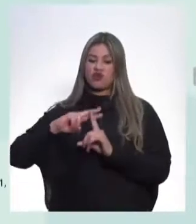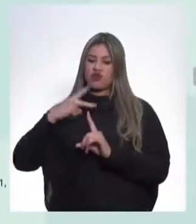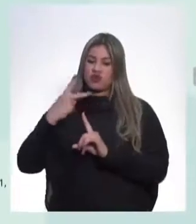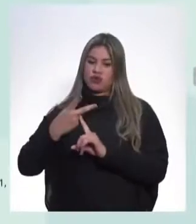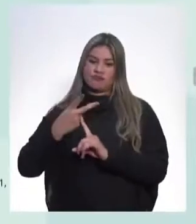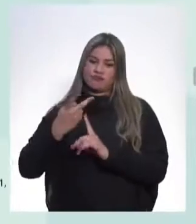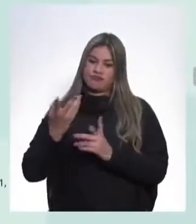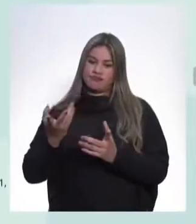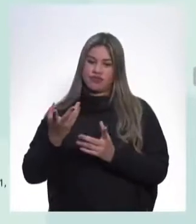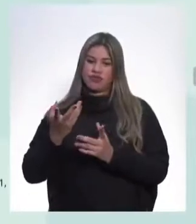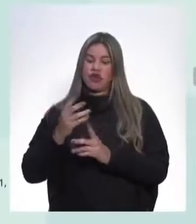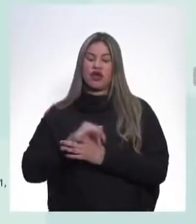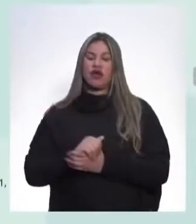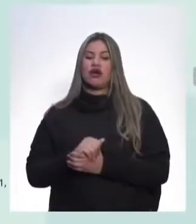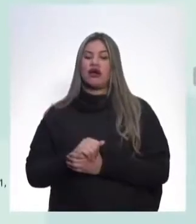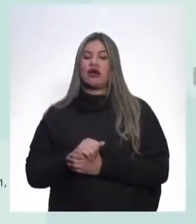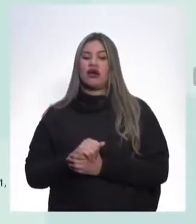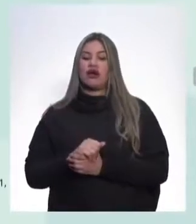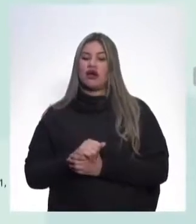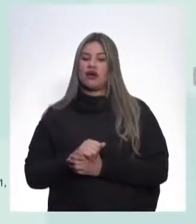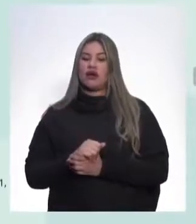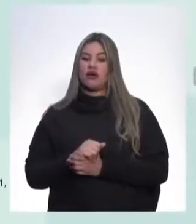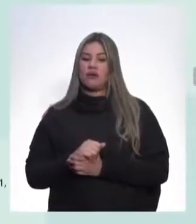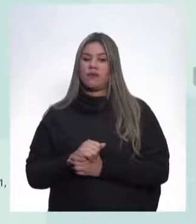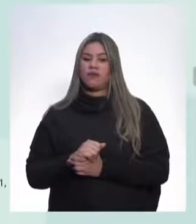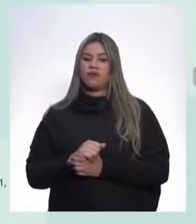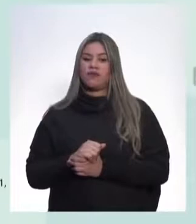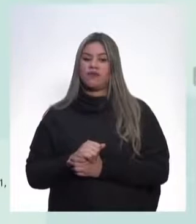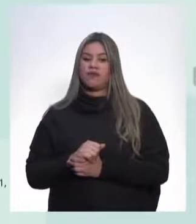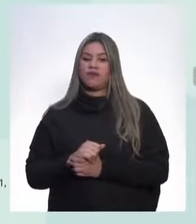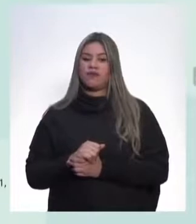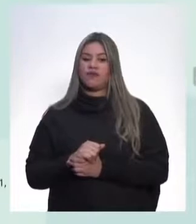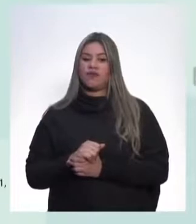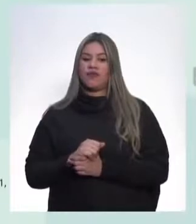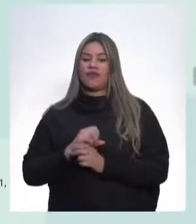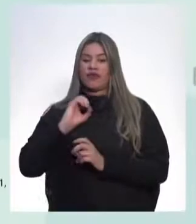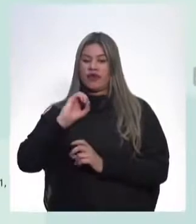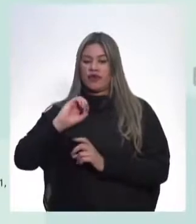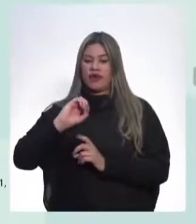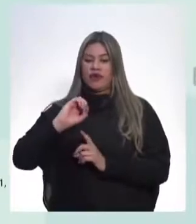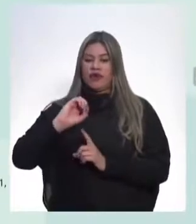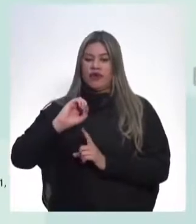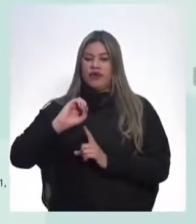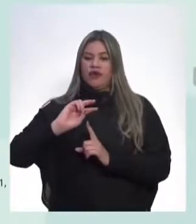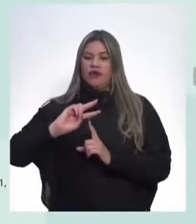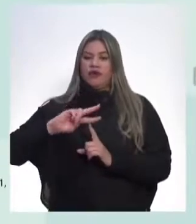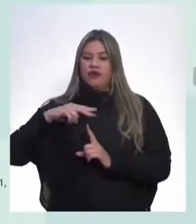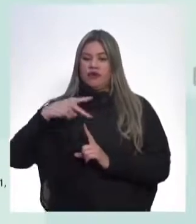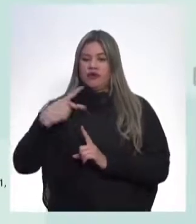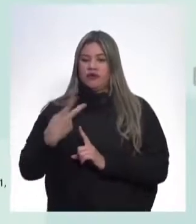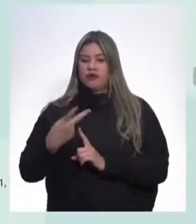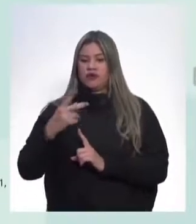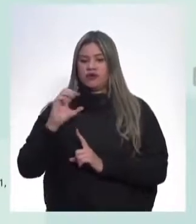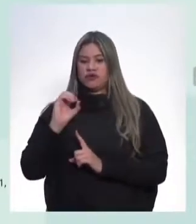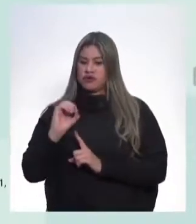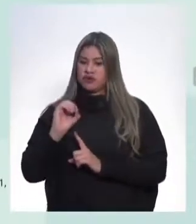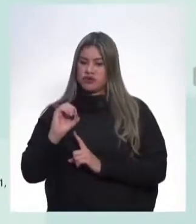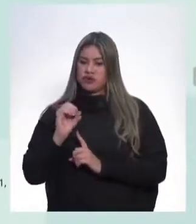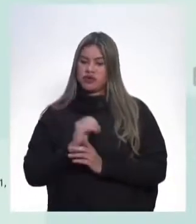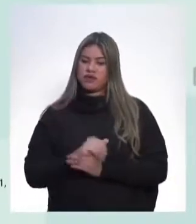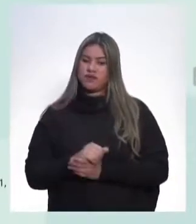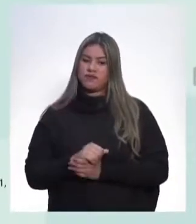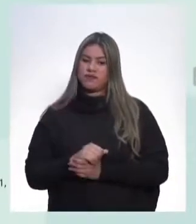2 vezes, correto? Certo. 0 é o dobro de 0?